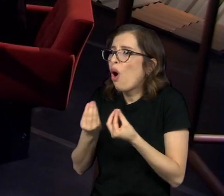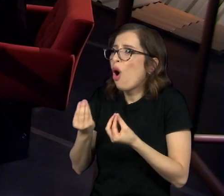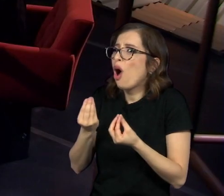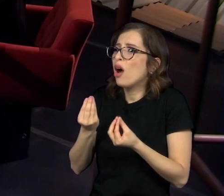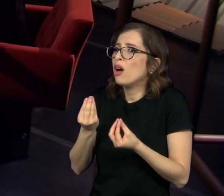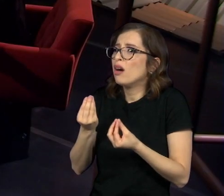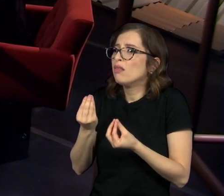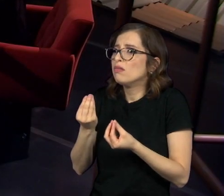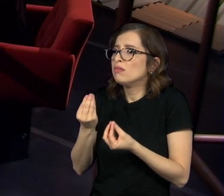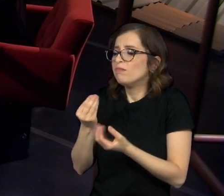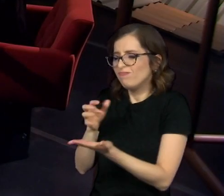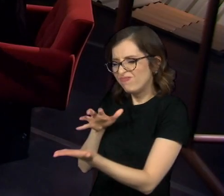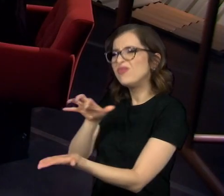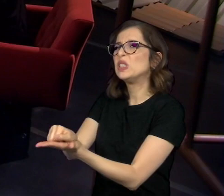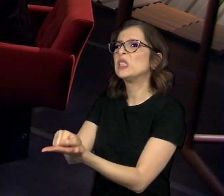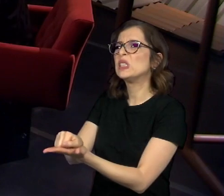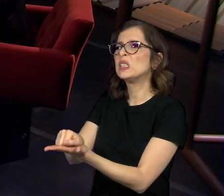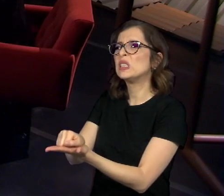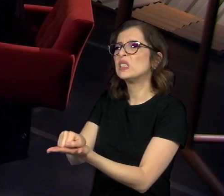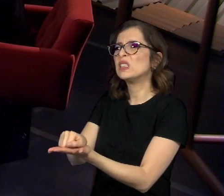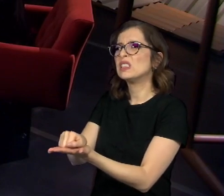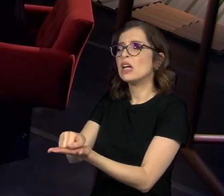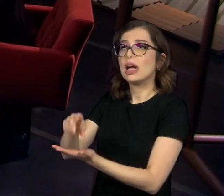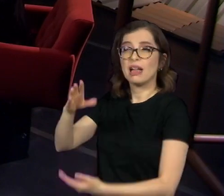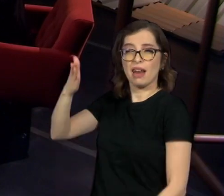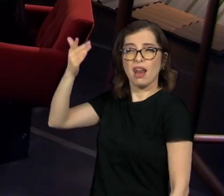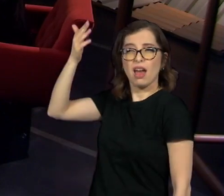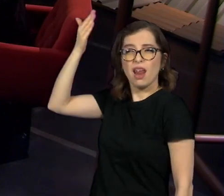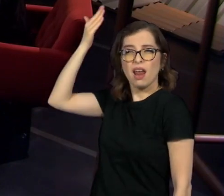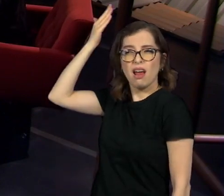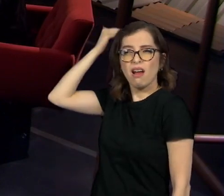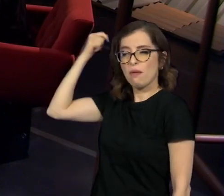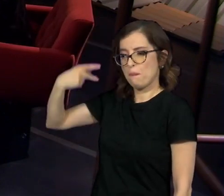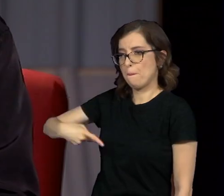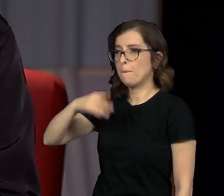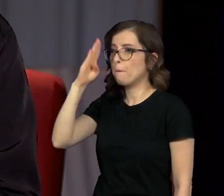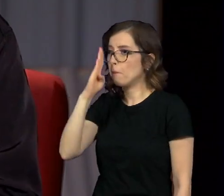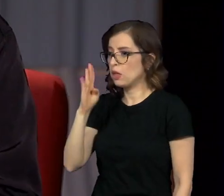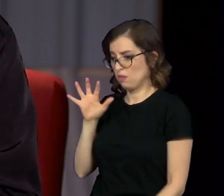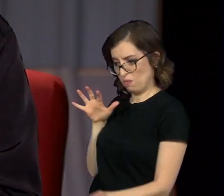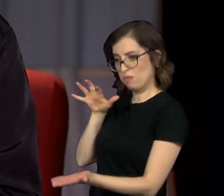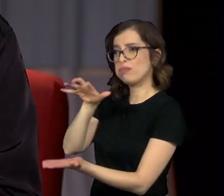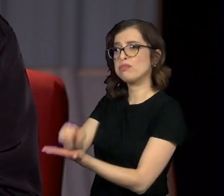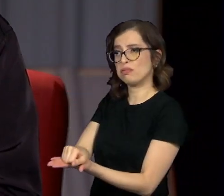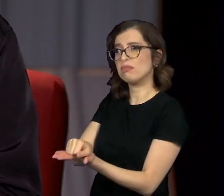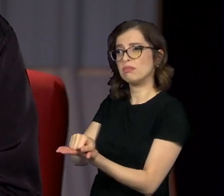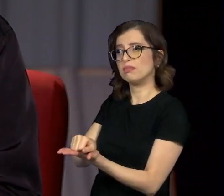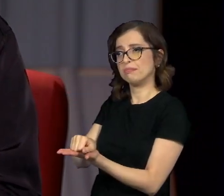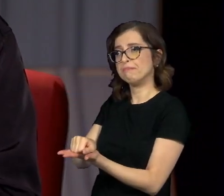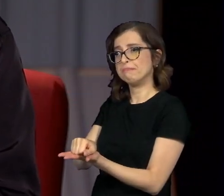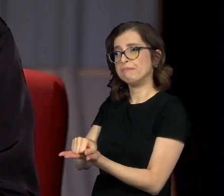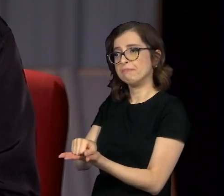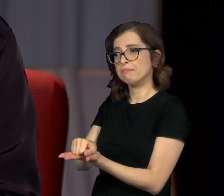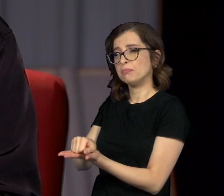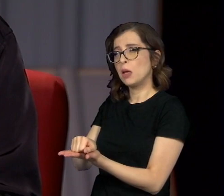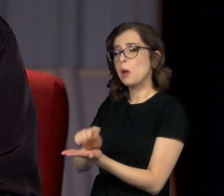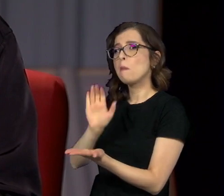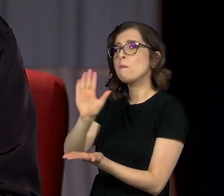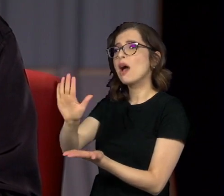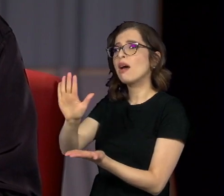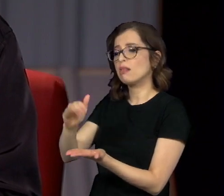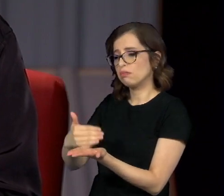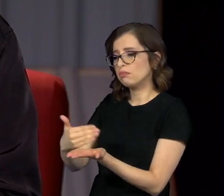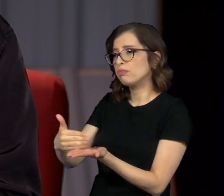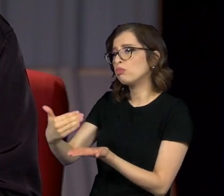porque fizeram parte do passado do país, mas nos legaram um ranking de vida que ainda vale nos